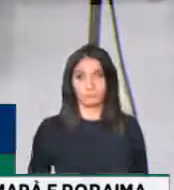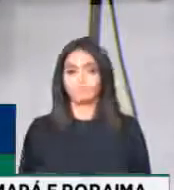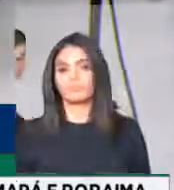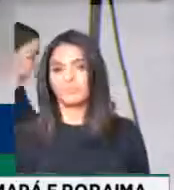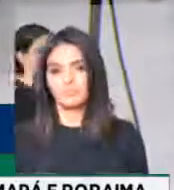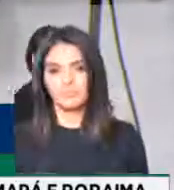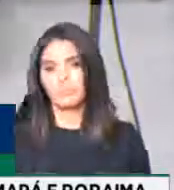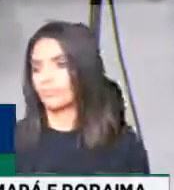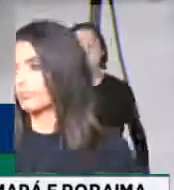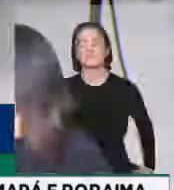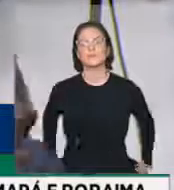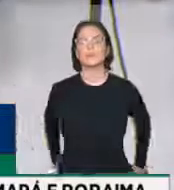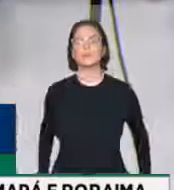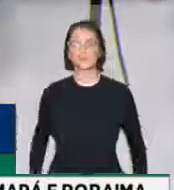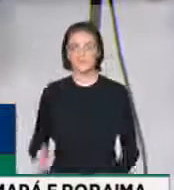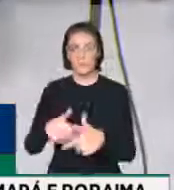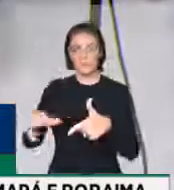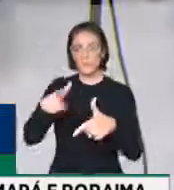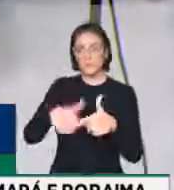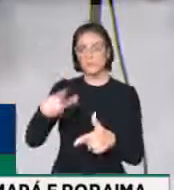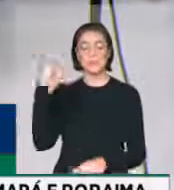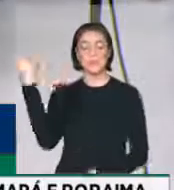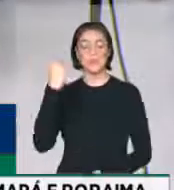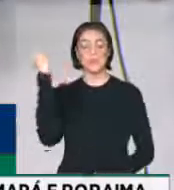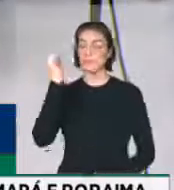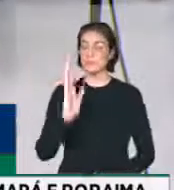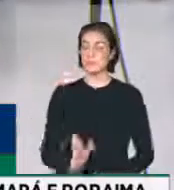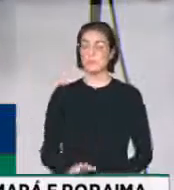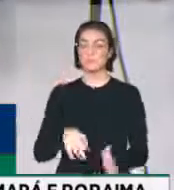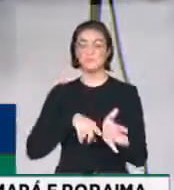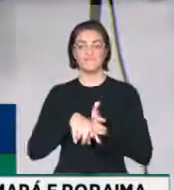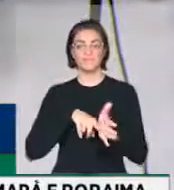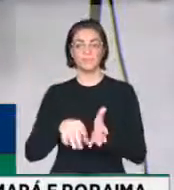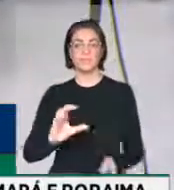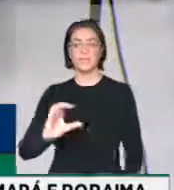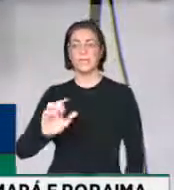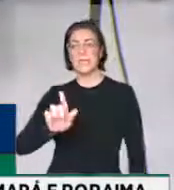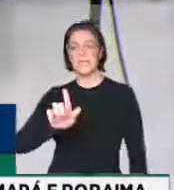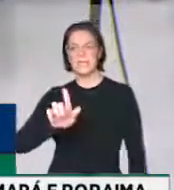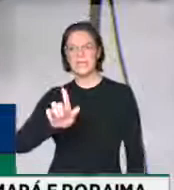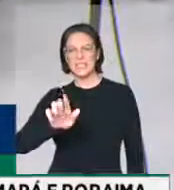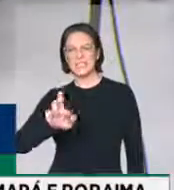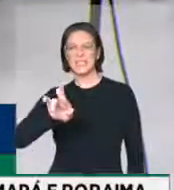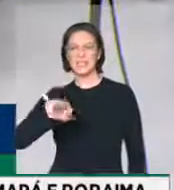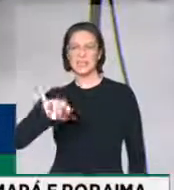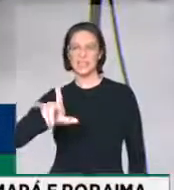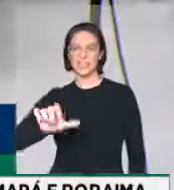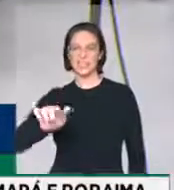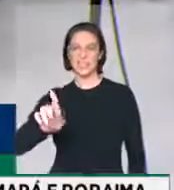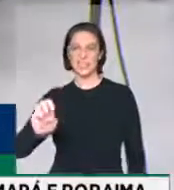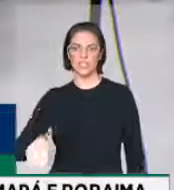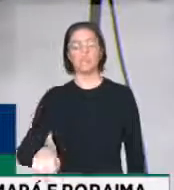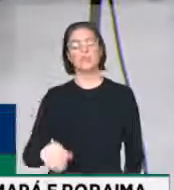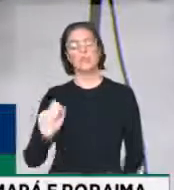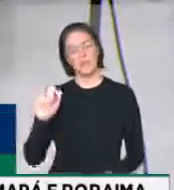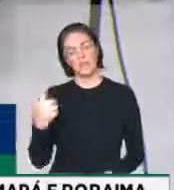e que, obviamente, é um dos graves problemas do Brasil. E eu quero, e que tem peso também em Roraima e Amapá,